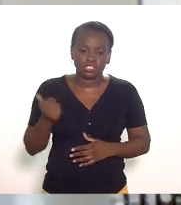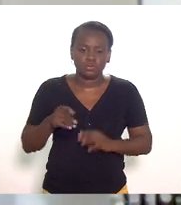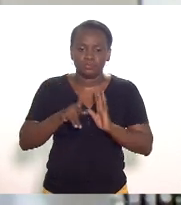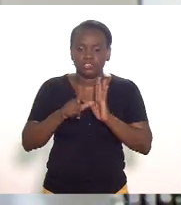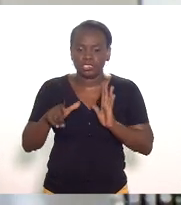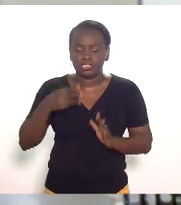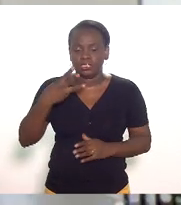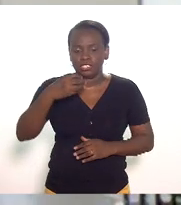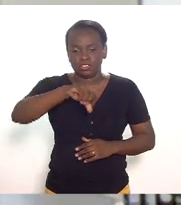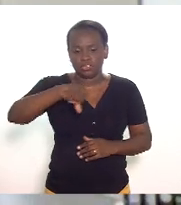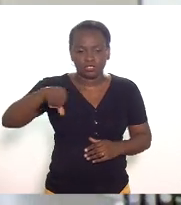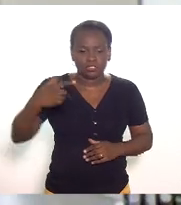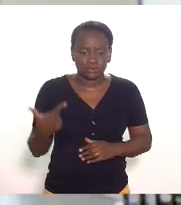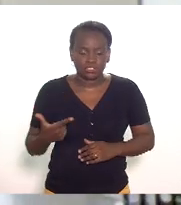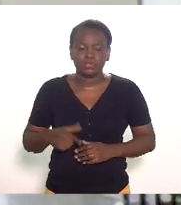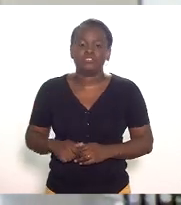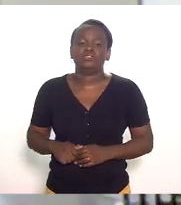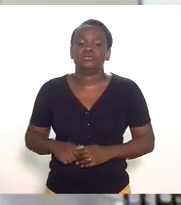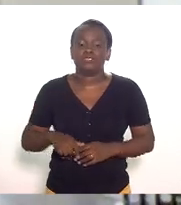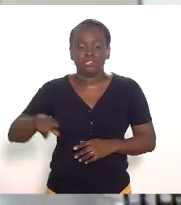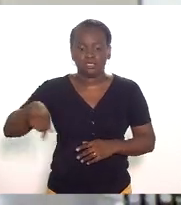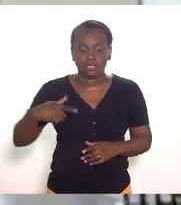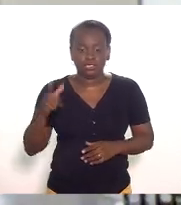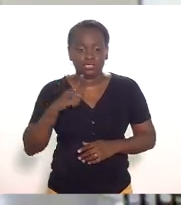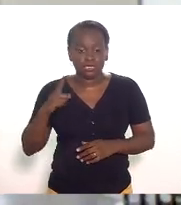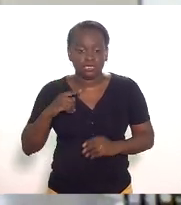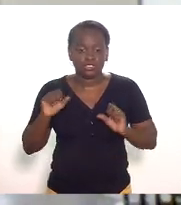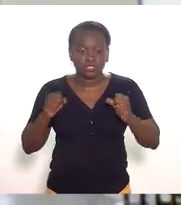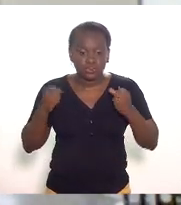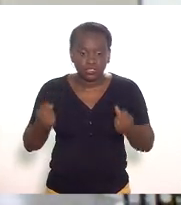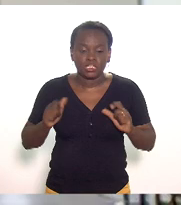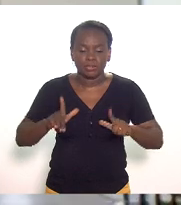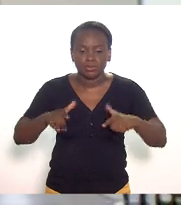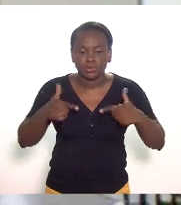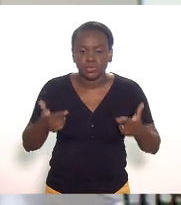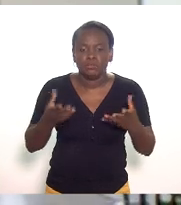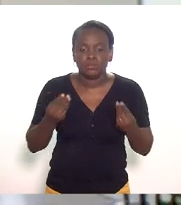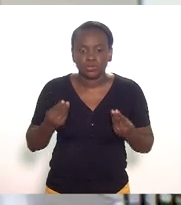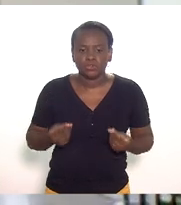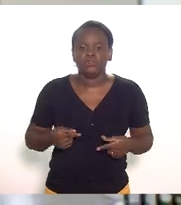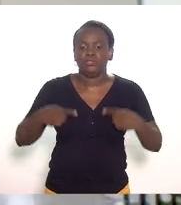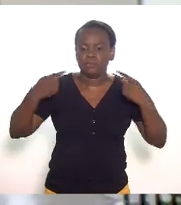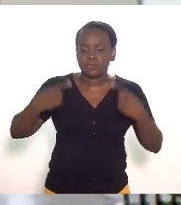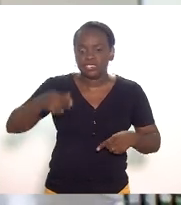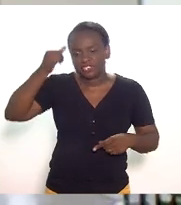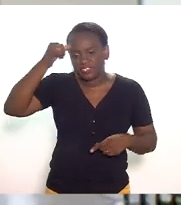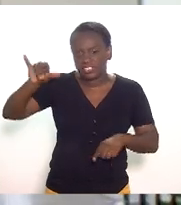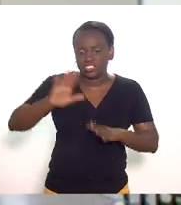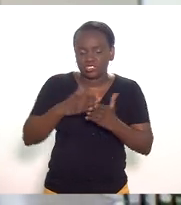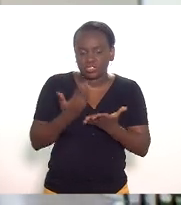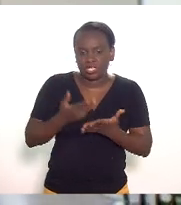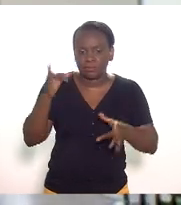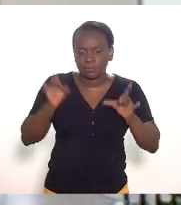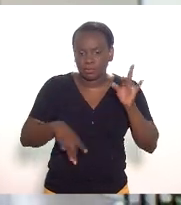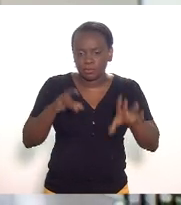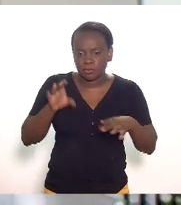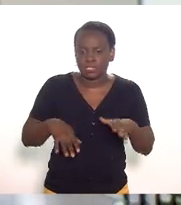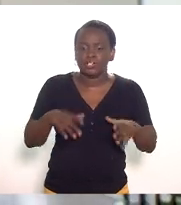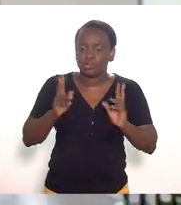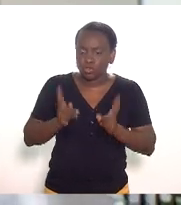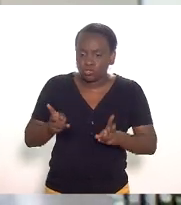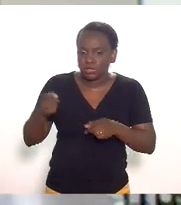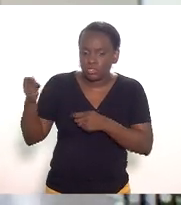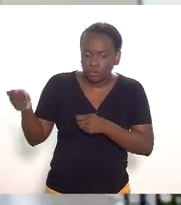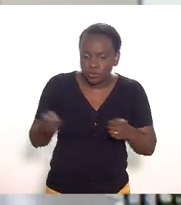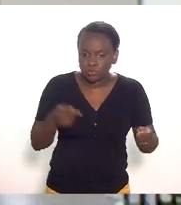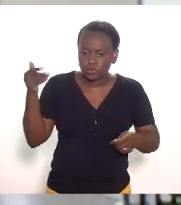de lei 3992. A gente tem buscado atuar muito para combater a evasão escolar, para garantir a frequência,